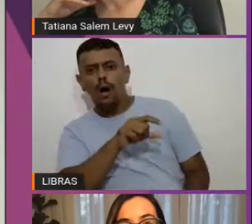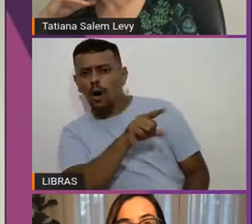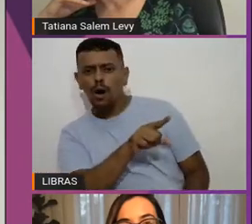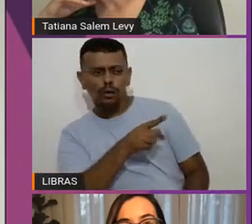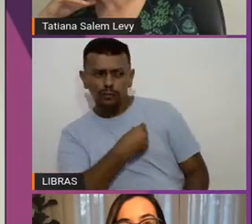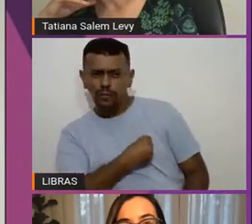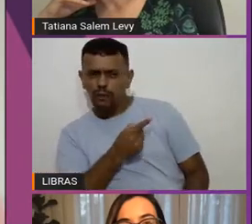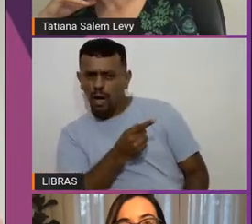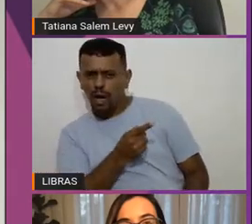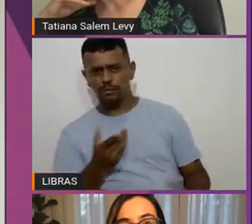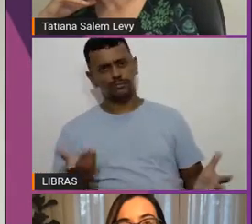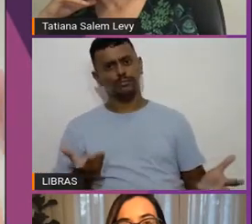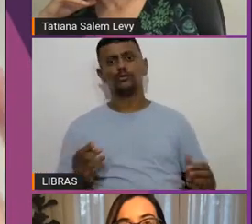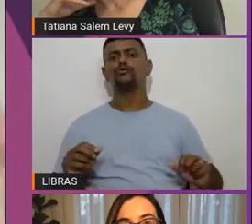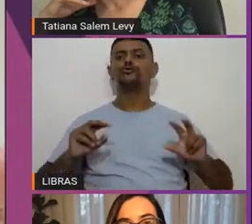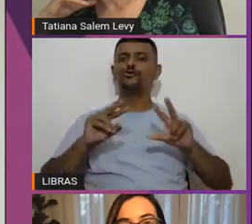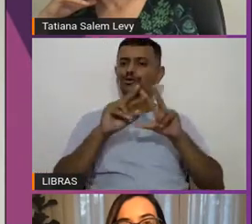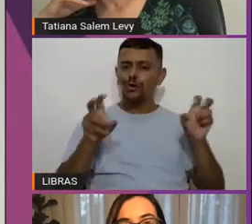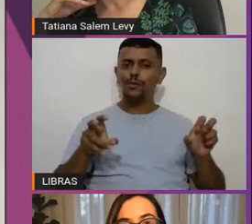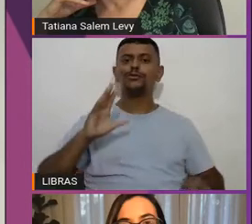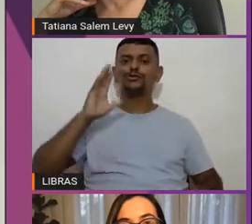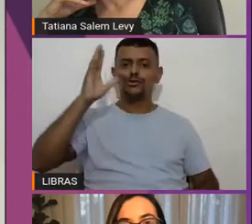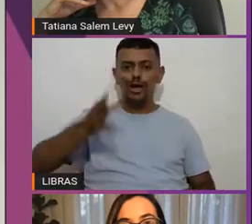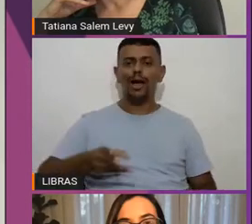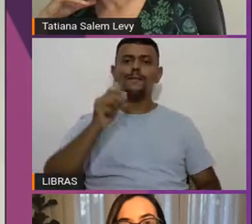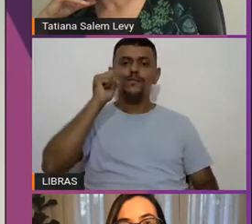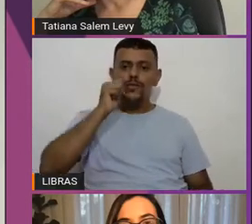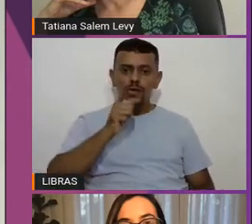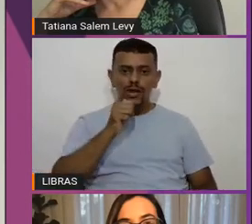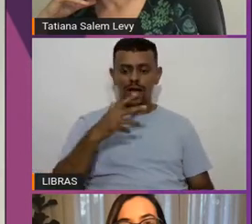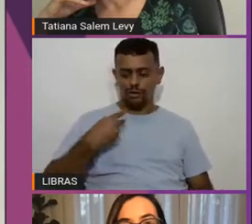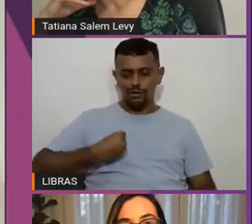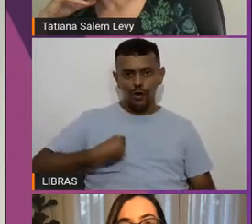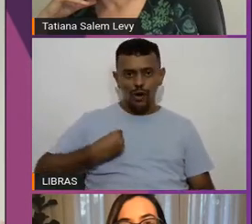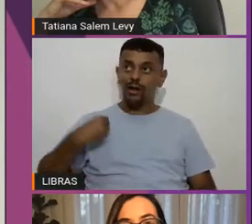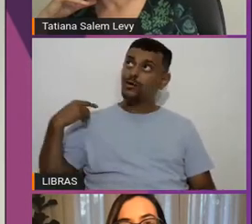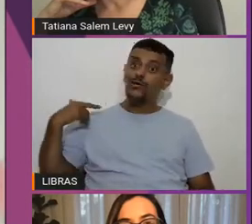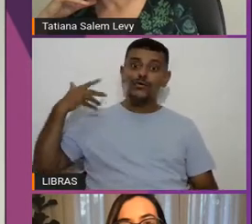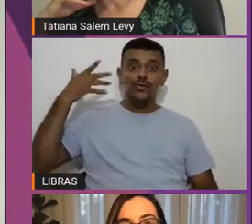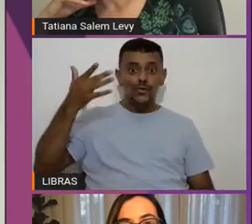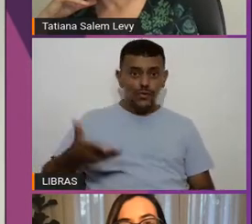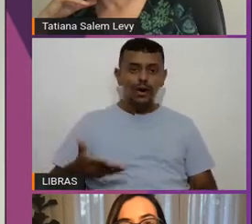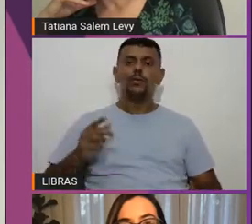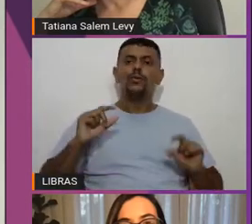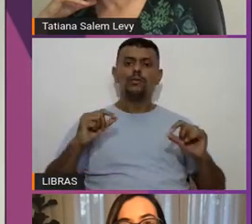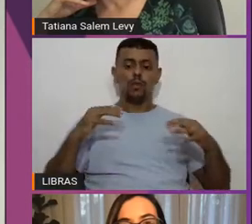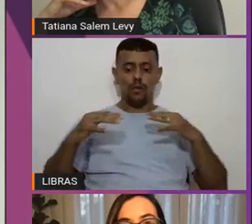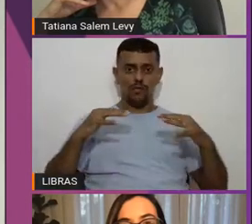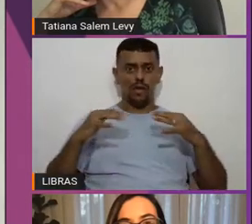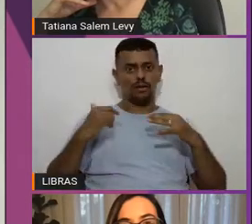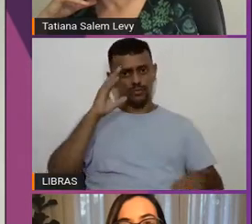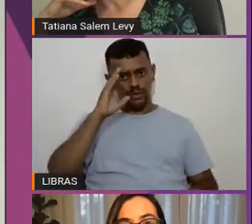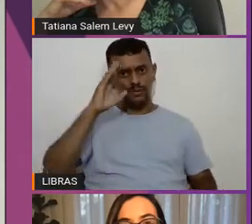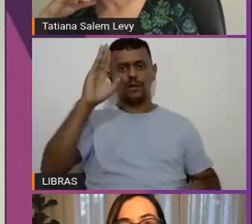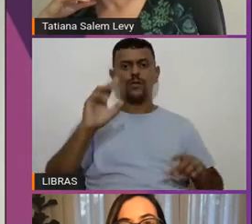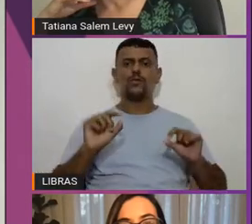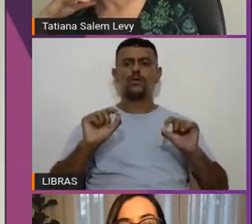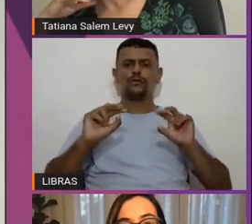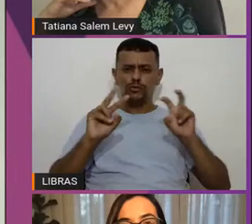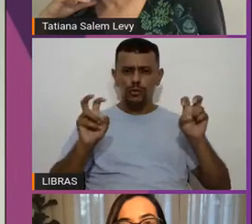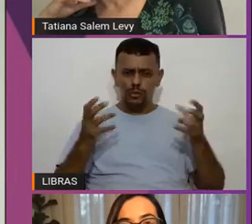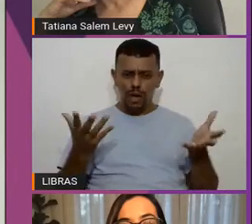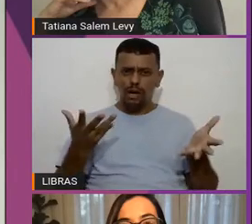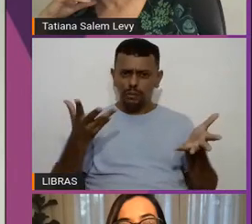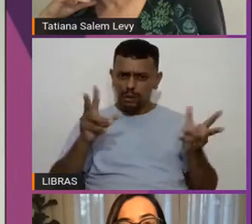típica do ser mulher histórica mente né Hoje é o movimento principal que Funda a escrita não é onde